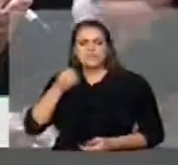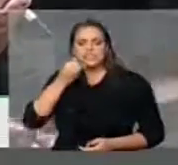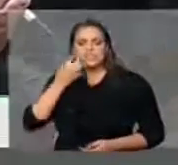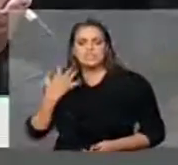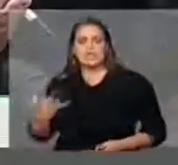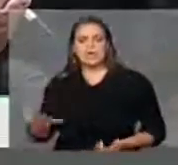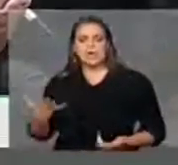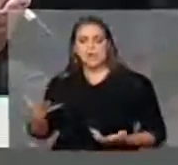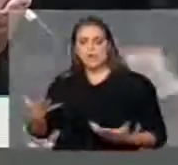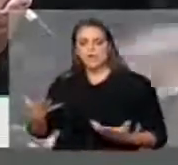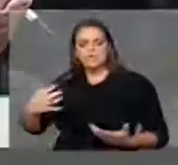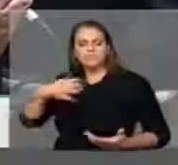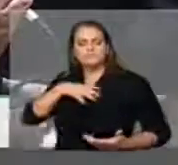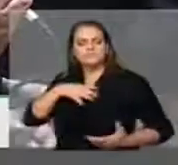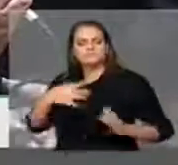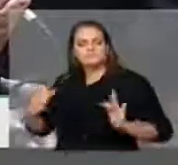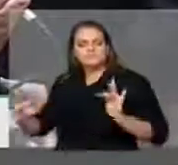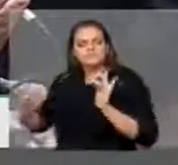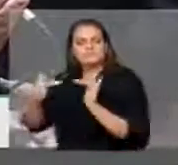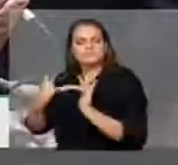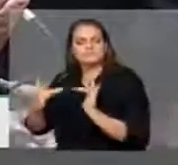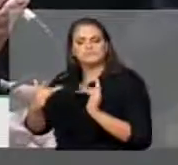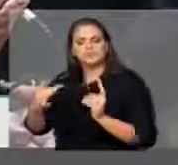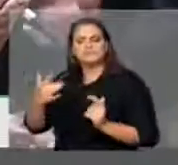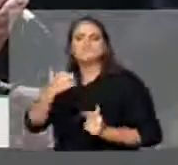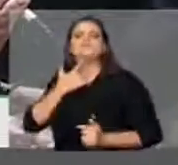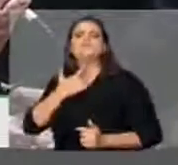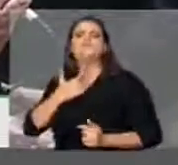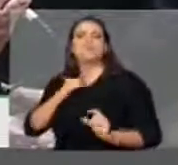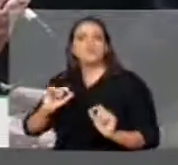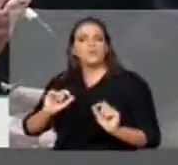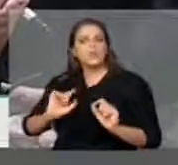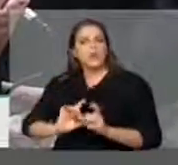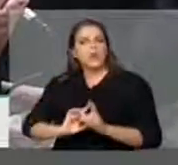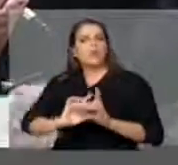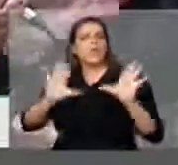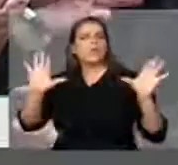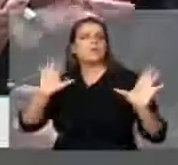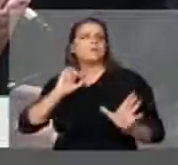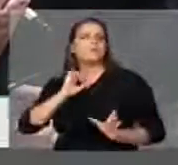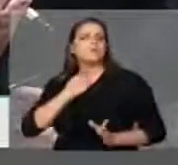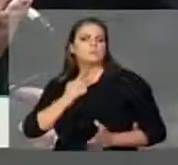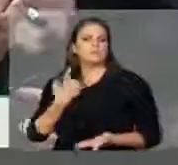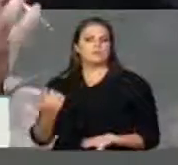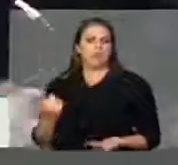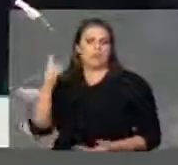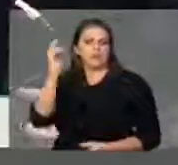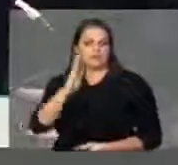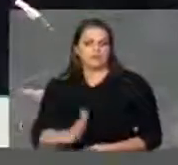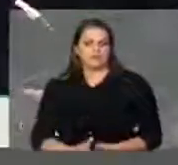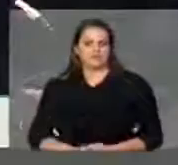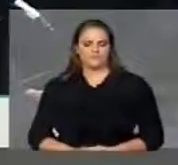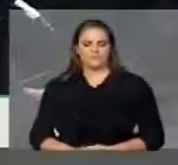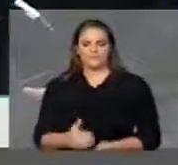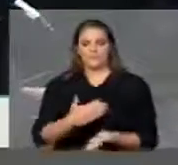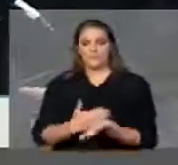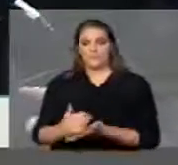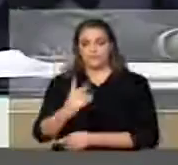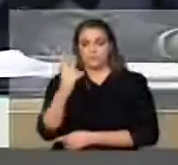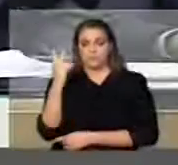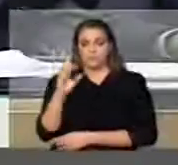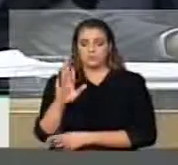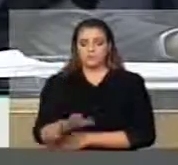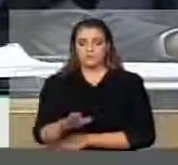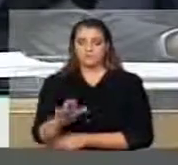vontade sincera de construirmos um Brasil melhor, livre da corrupção. É esse o convite. A partir das 14h, eles